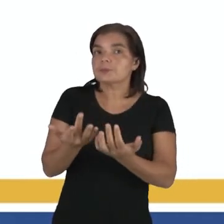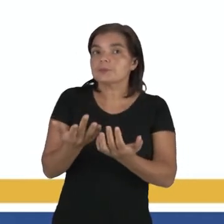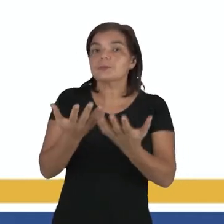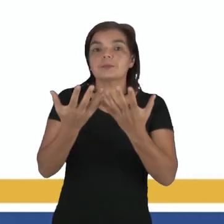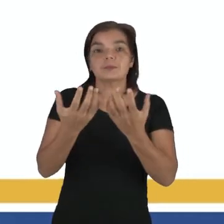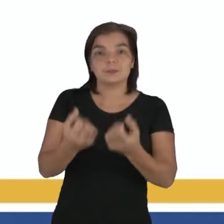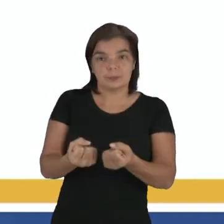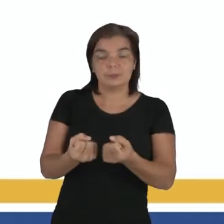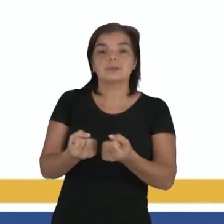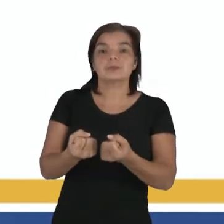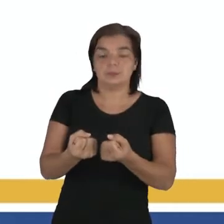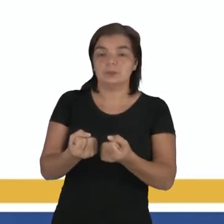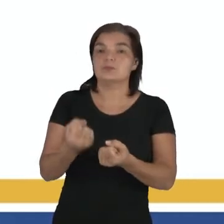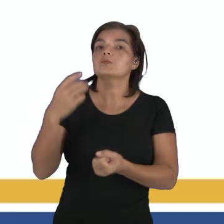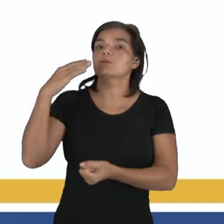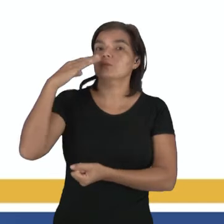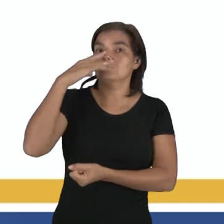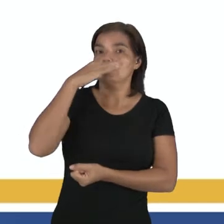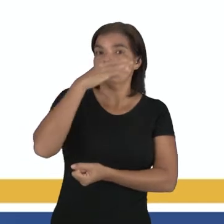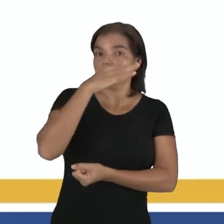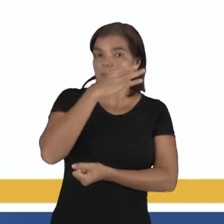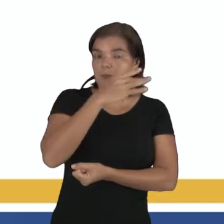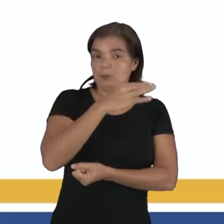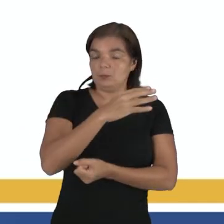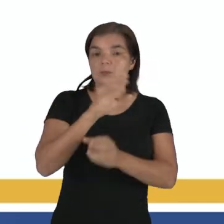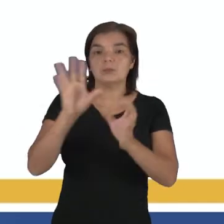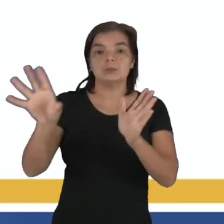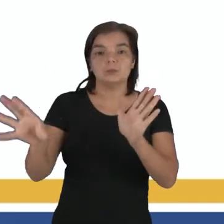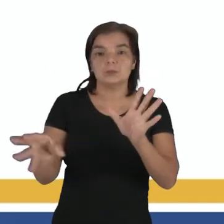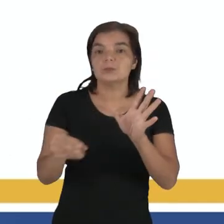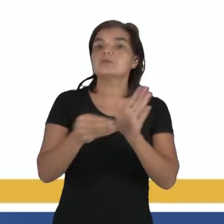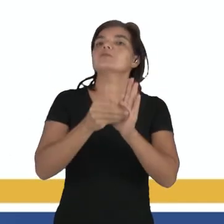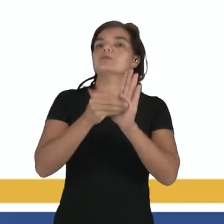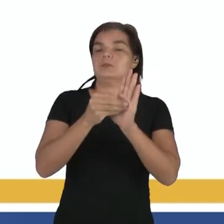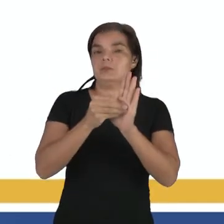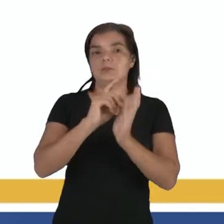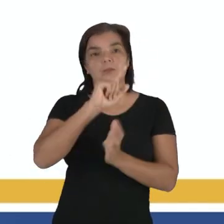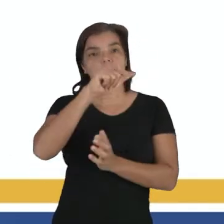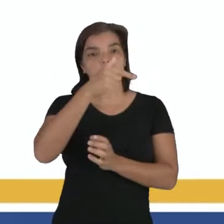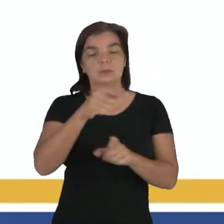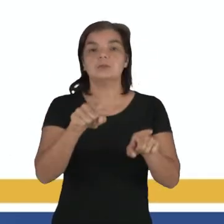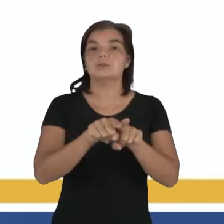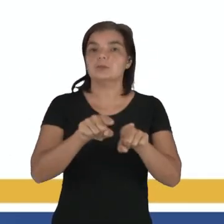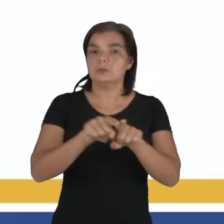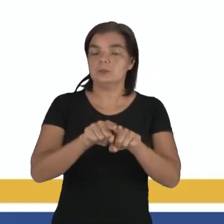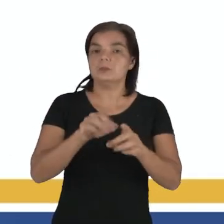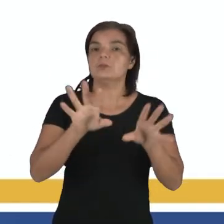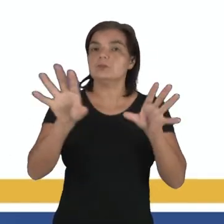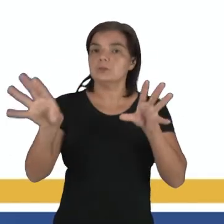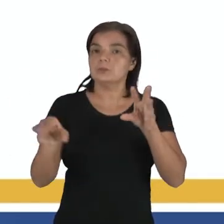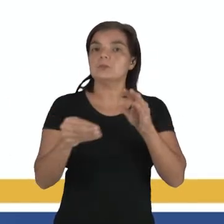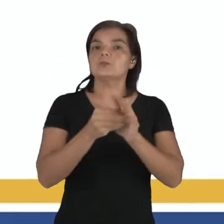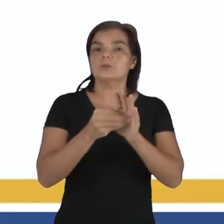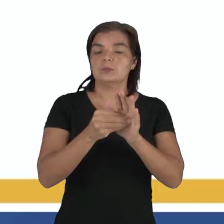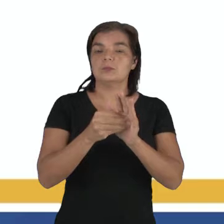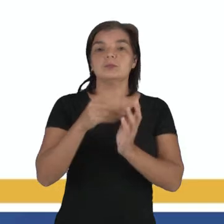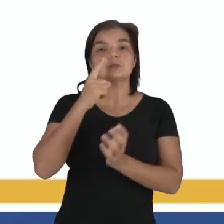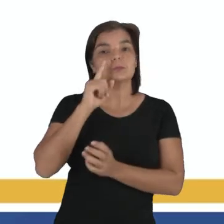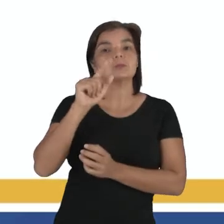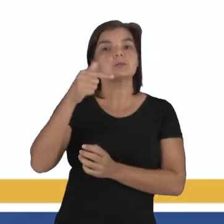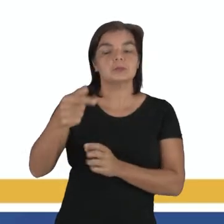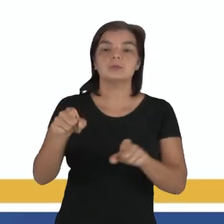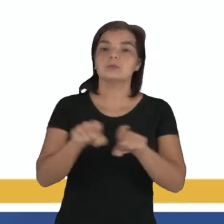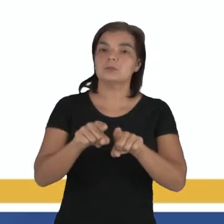vai receber o calor e ele vai sendo transferido para outra parte. Essa energia térmica vai sendo transferida para as